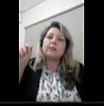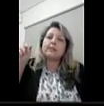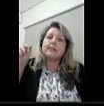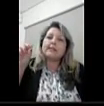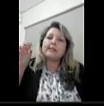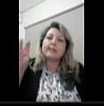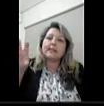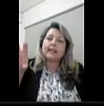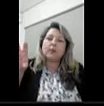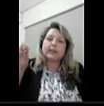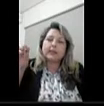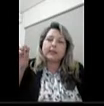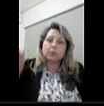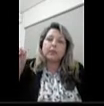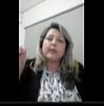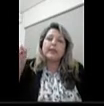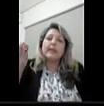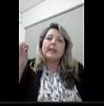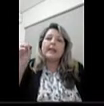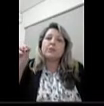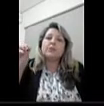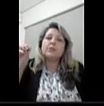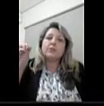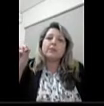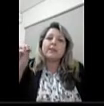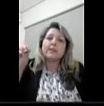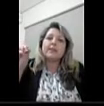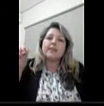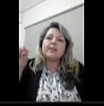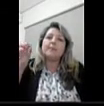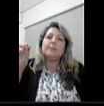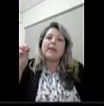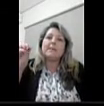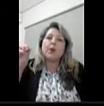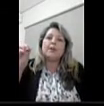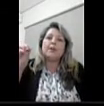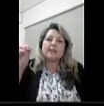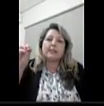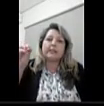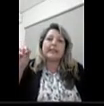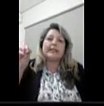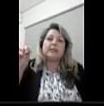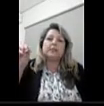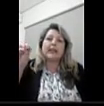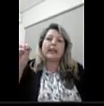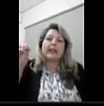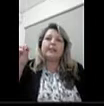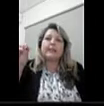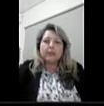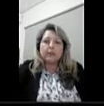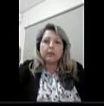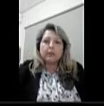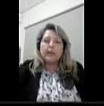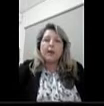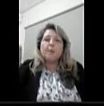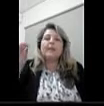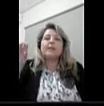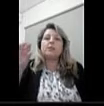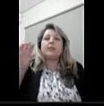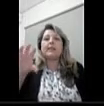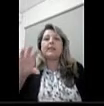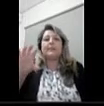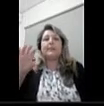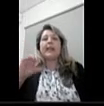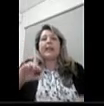que estão ligadas àquele conteúdo. Isso, inclusive, também pode ser feito na avaliação. Por